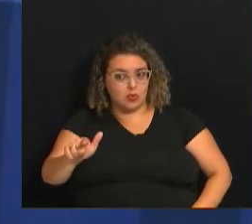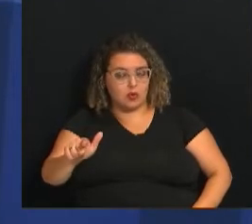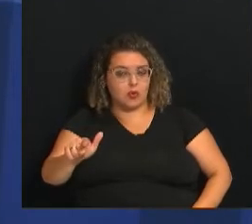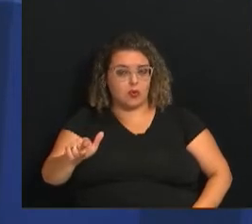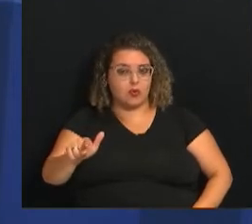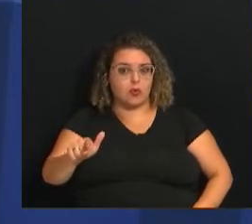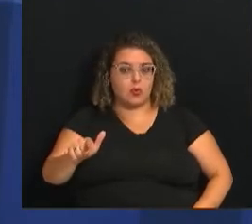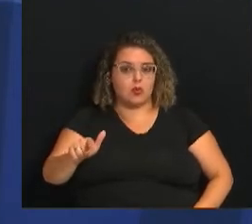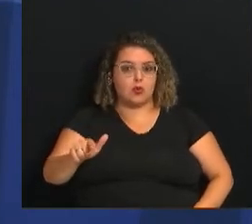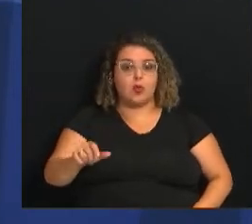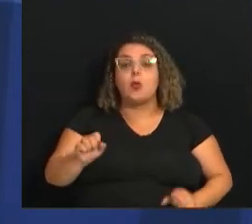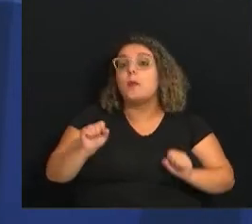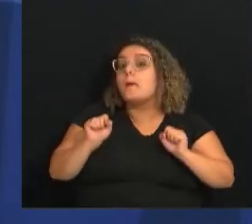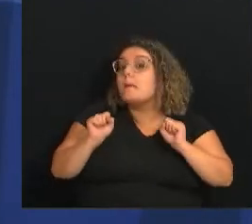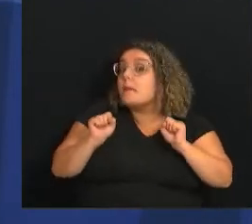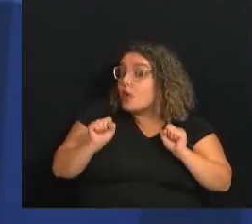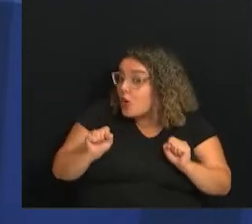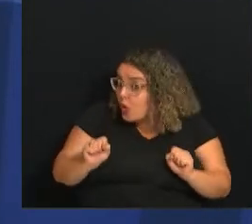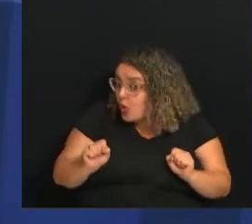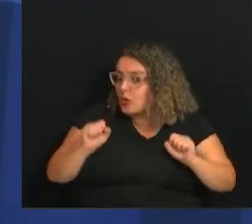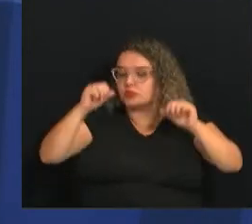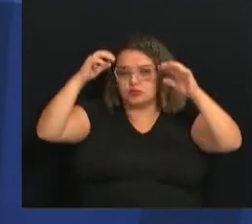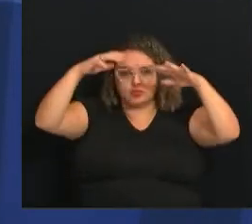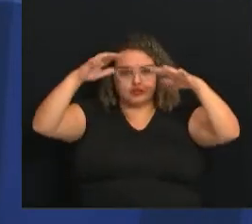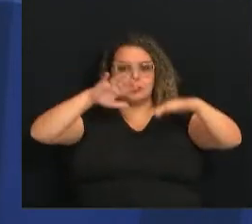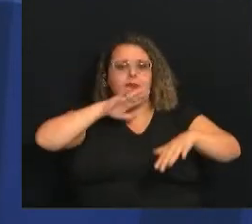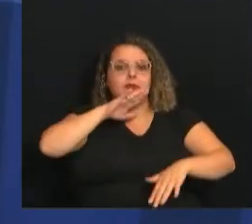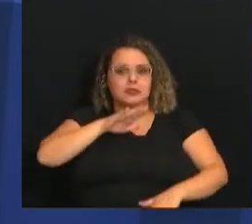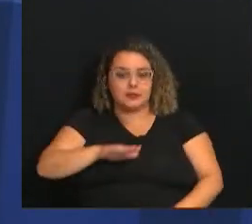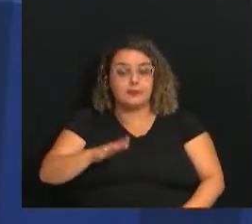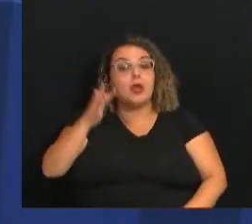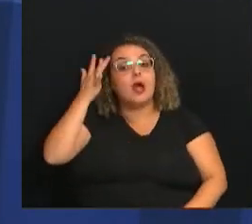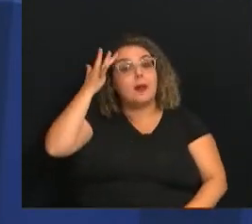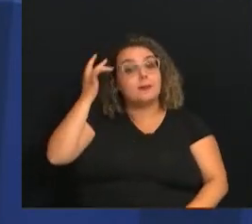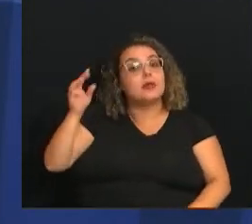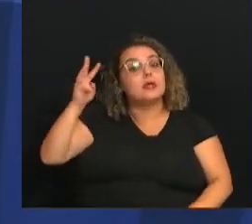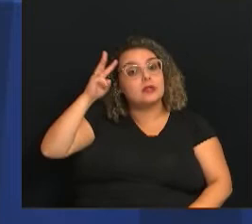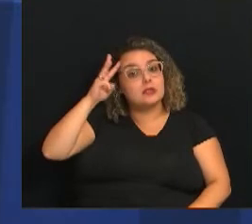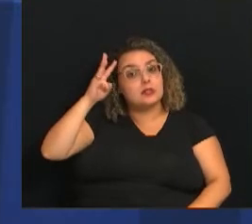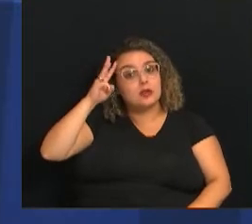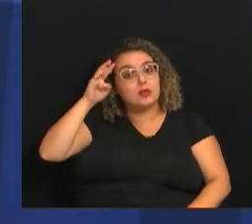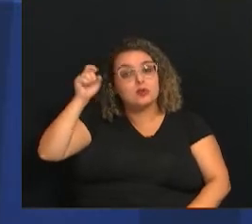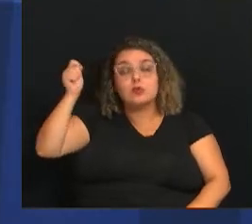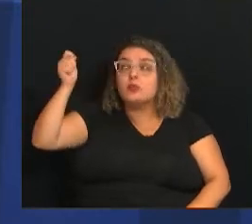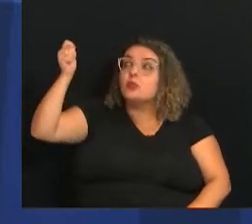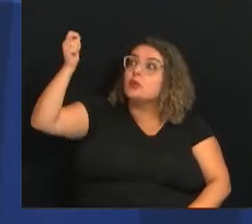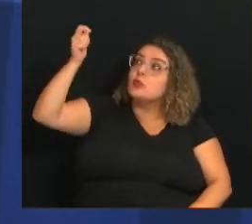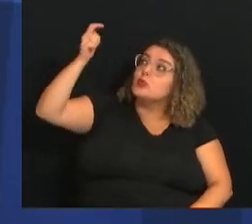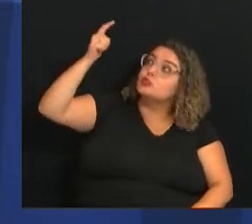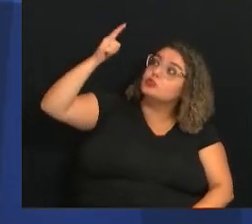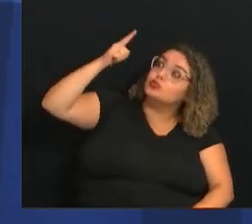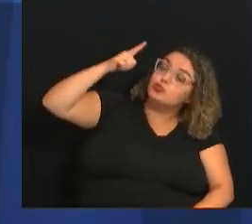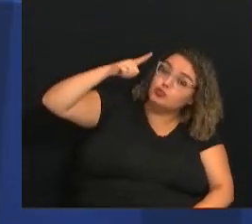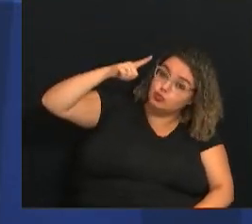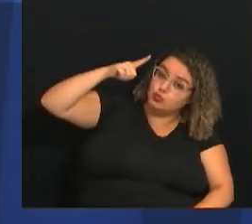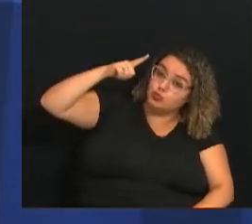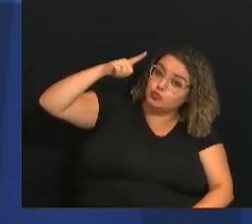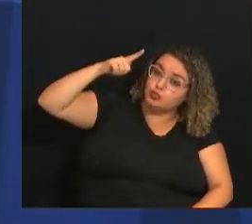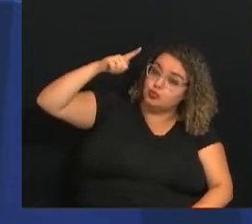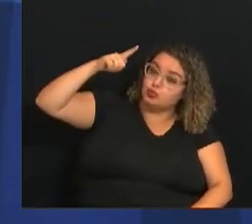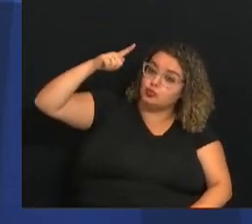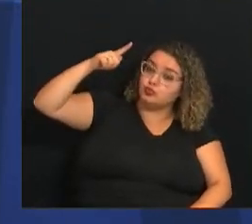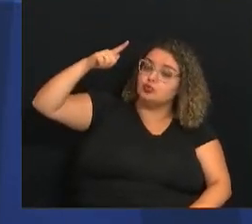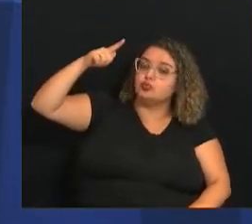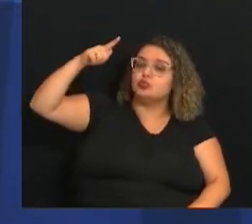com possibilidade de chuva para esta tarde. Amanhã, terça-feira, o sol volta a aparecer com mais